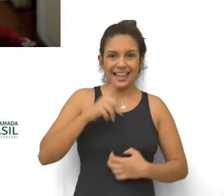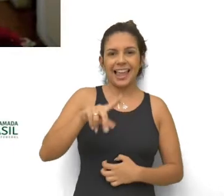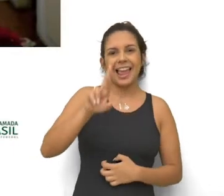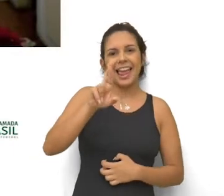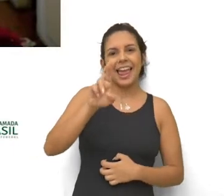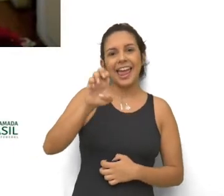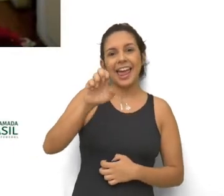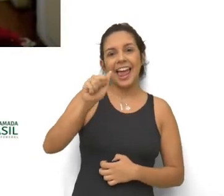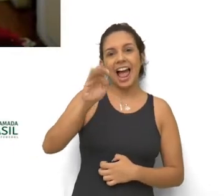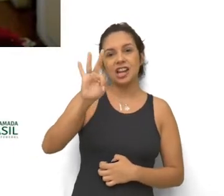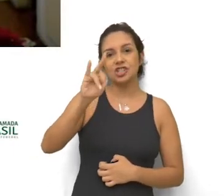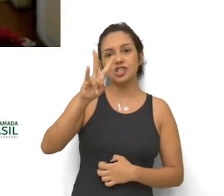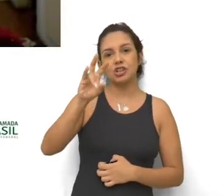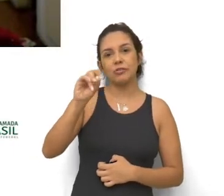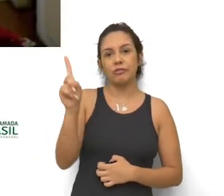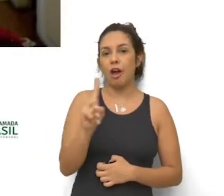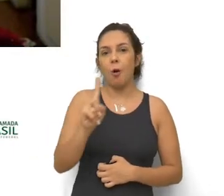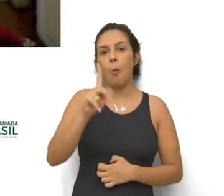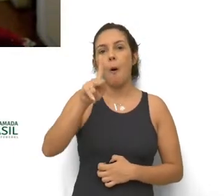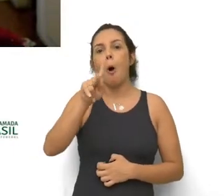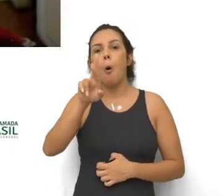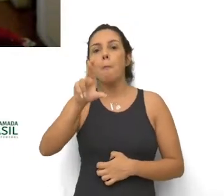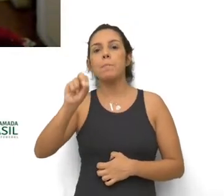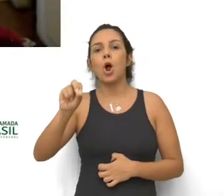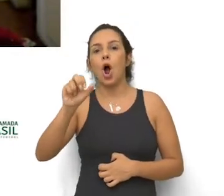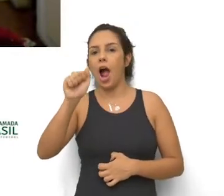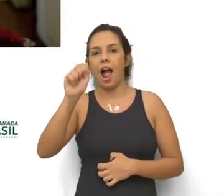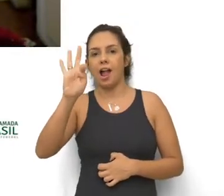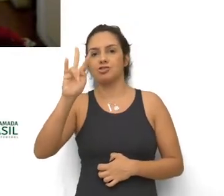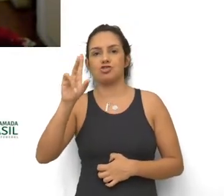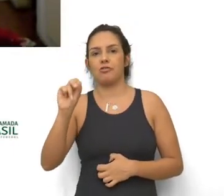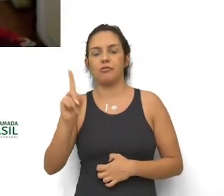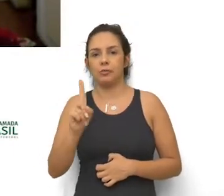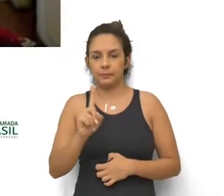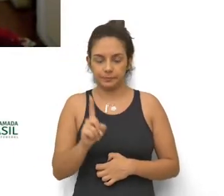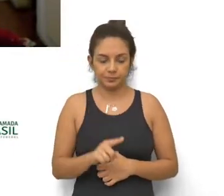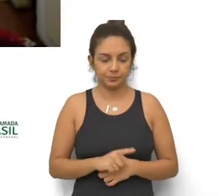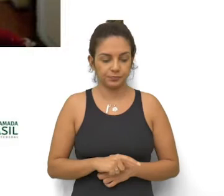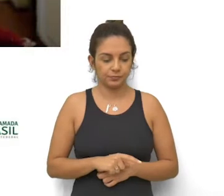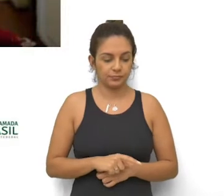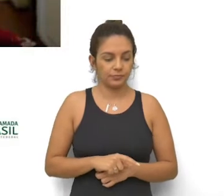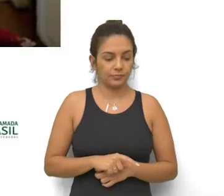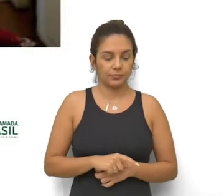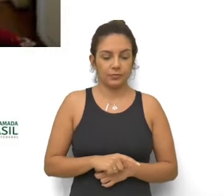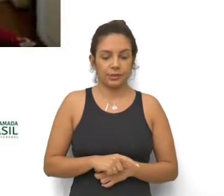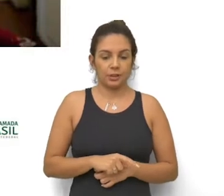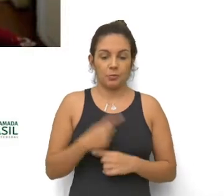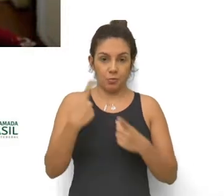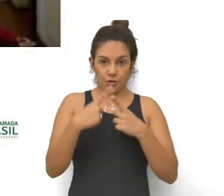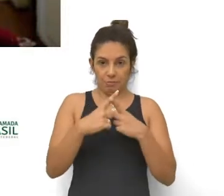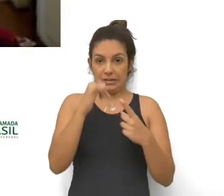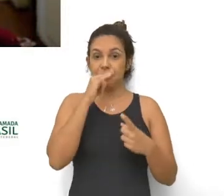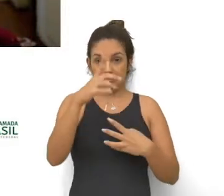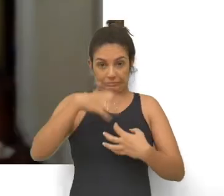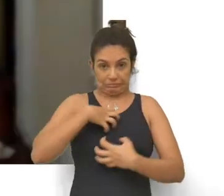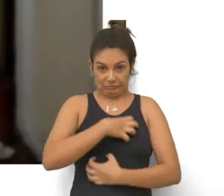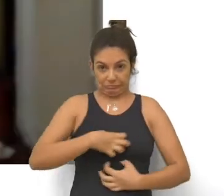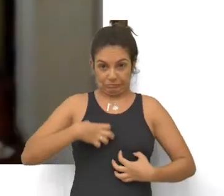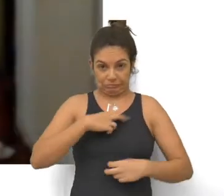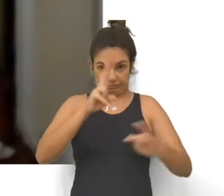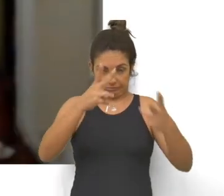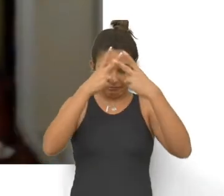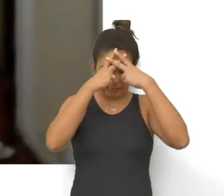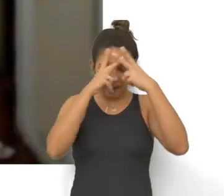não é proativo, digamos. O proativo inventa um jeito de sair da situação ruim que ele está, ou